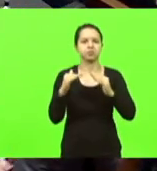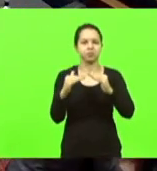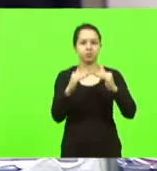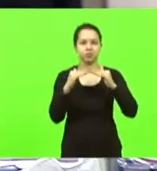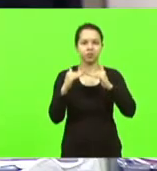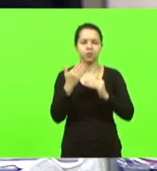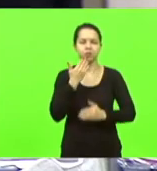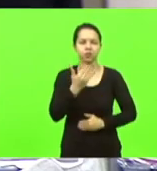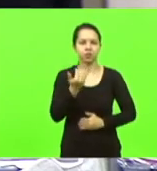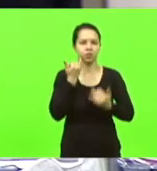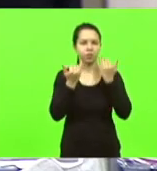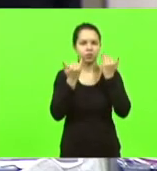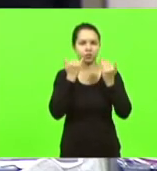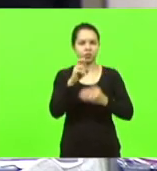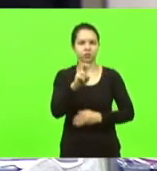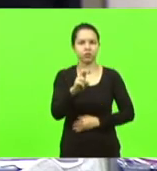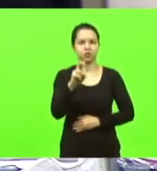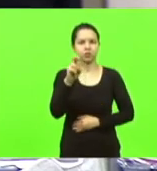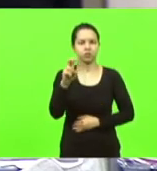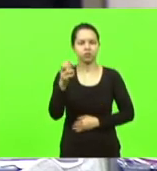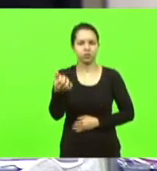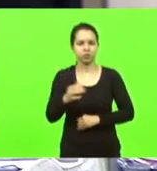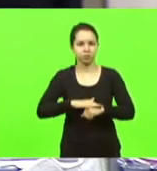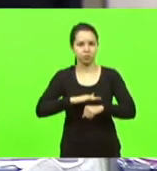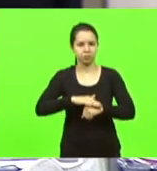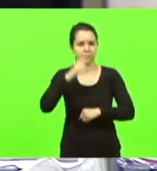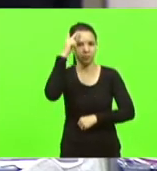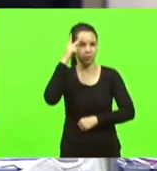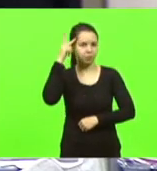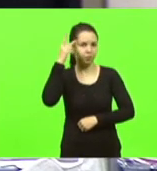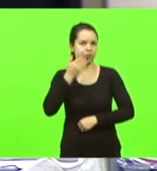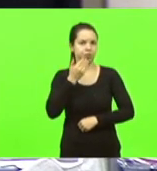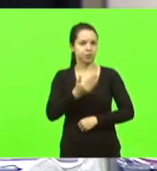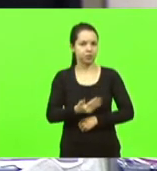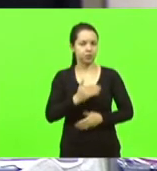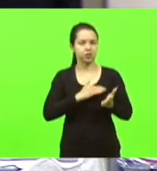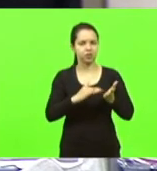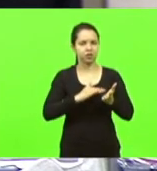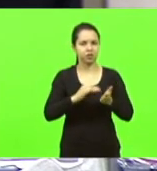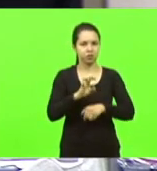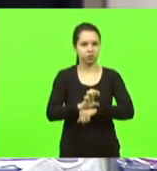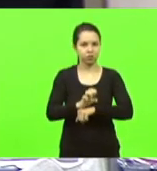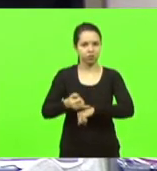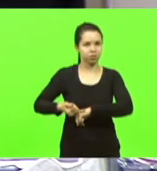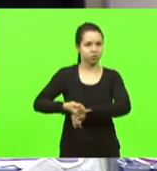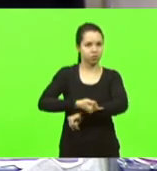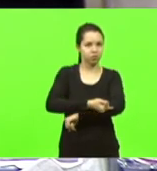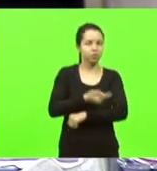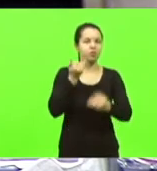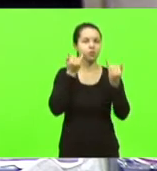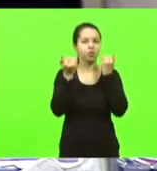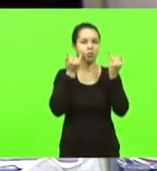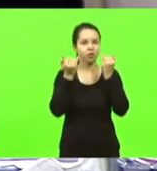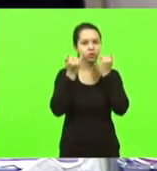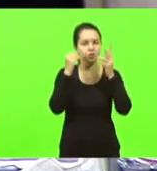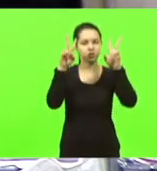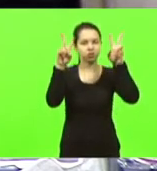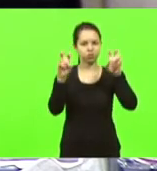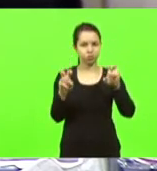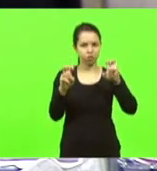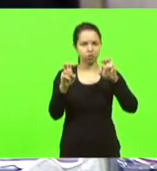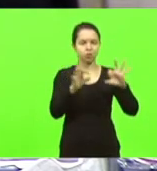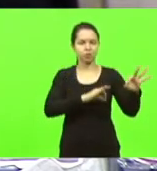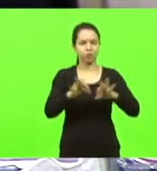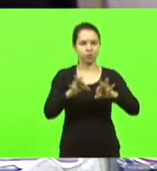unanimidade pedido informação 556 alto a deputada Paulinha solicitando ao secretário de estado da infraestrutura informações acerca do planejamento